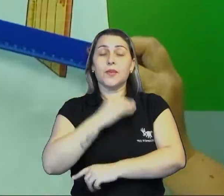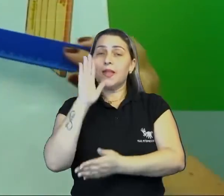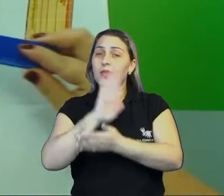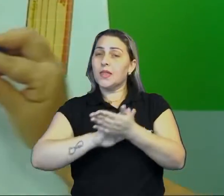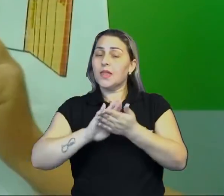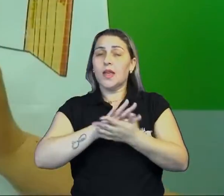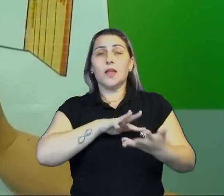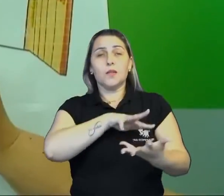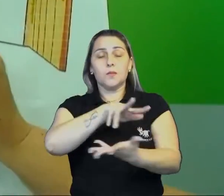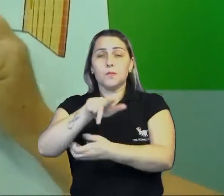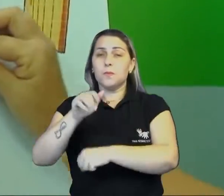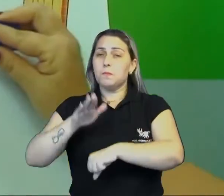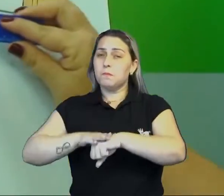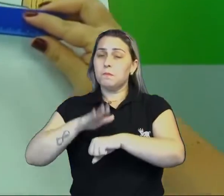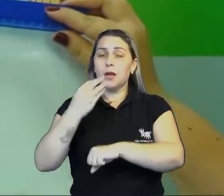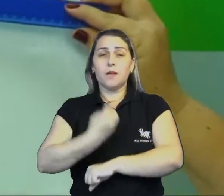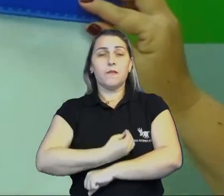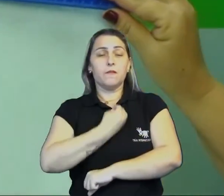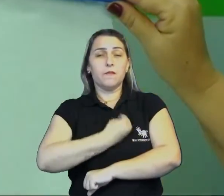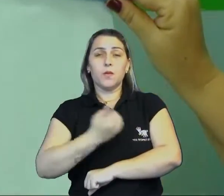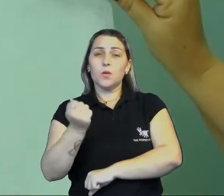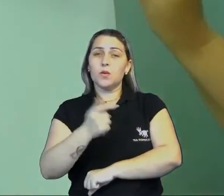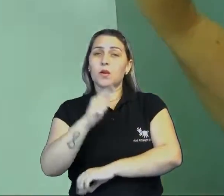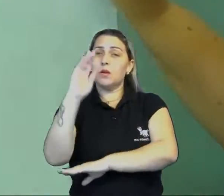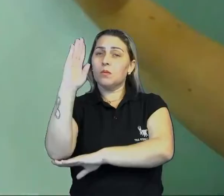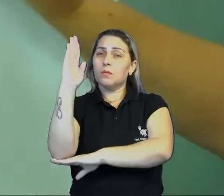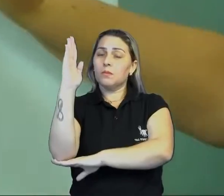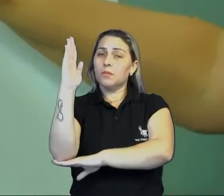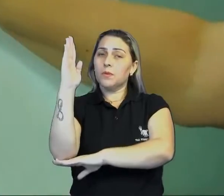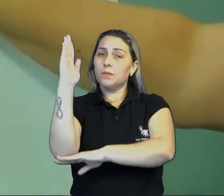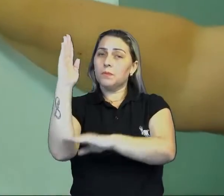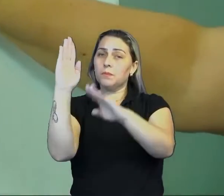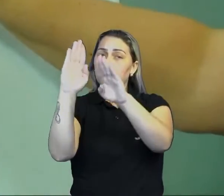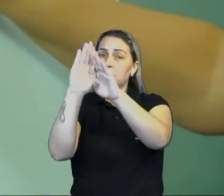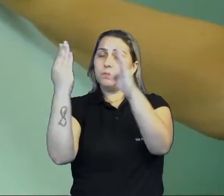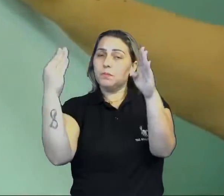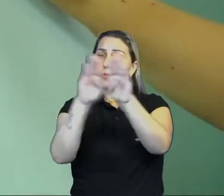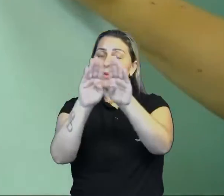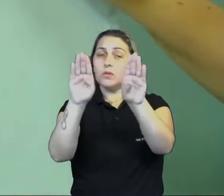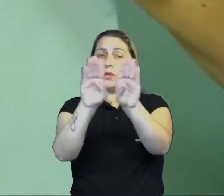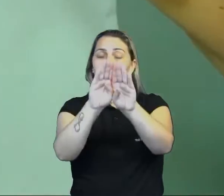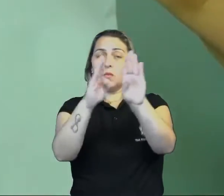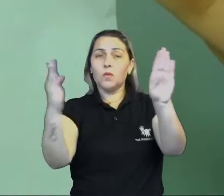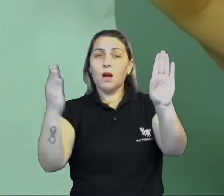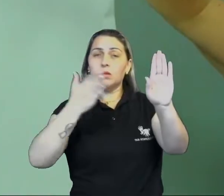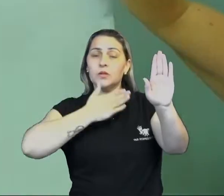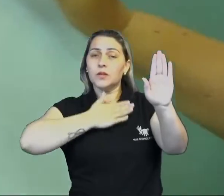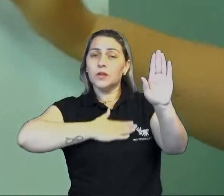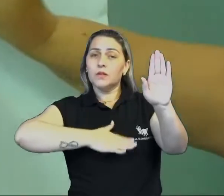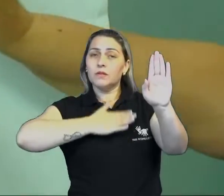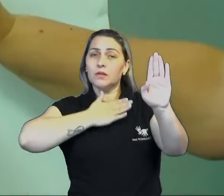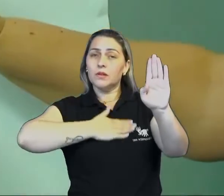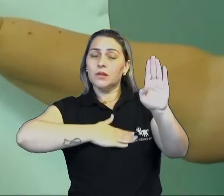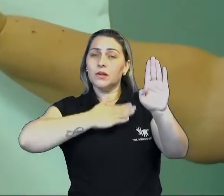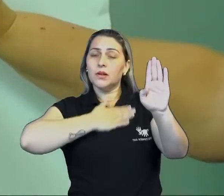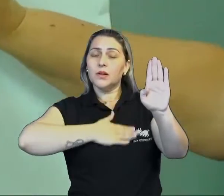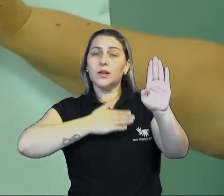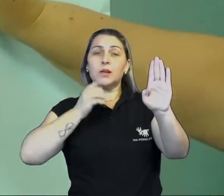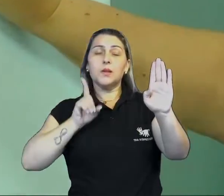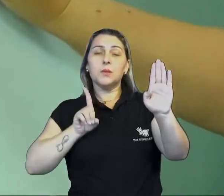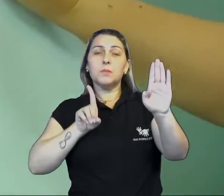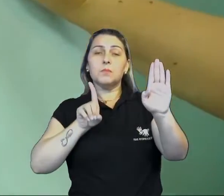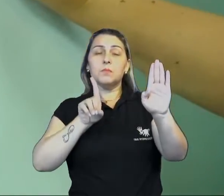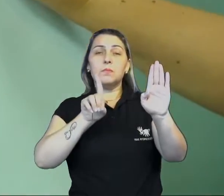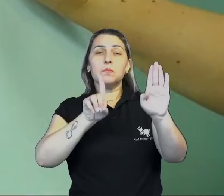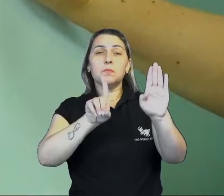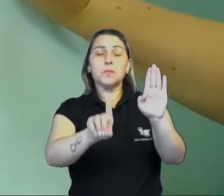no mundo mais vivo que uma porta. Eu abro devagarinho para